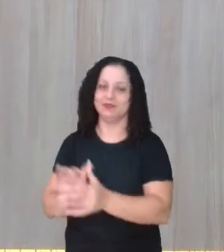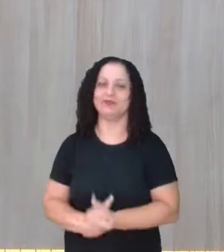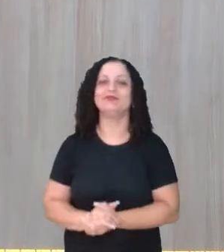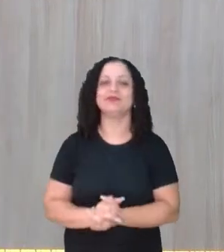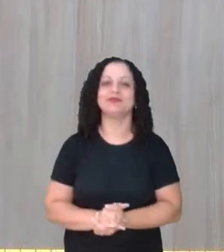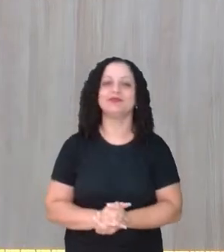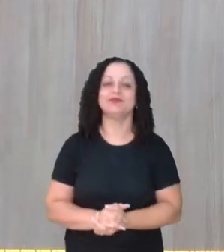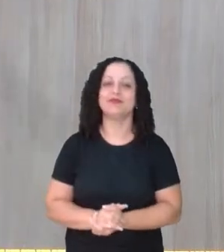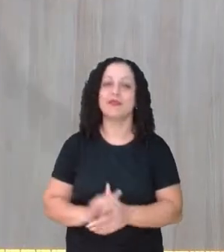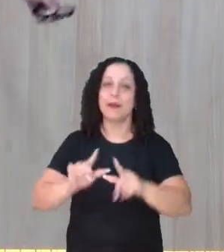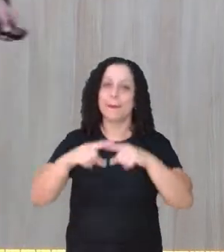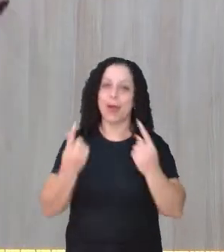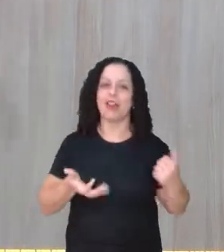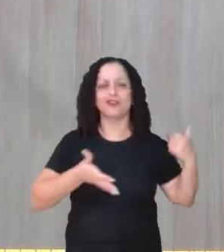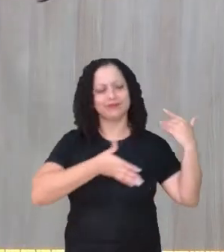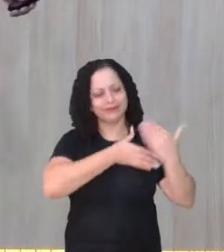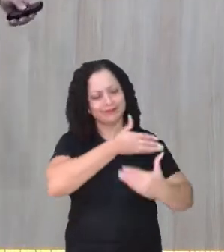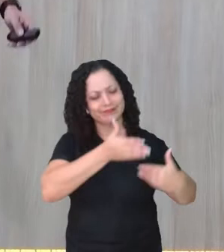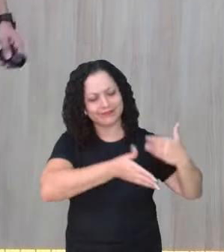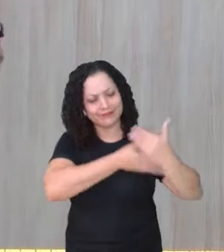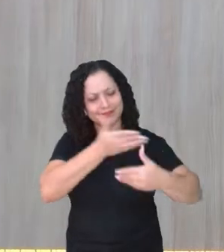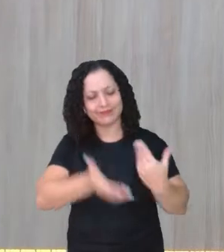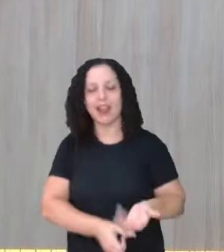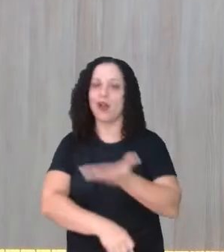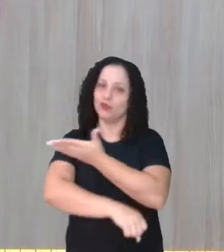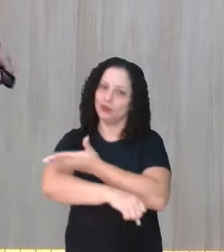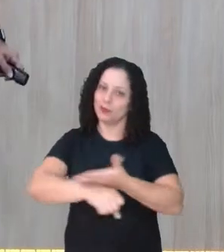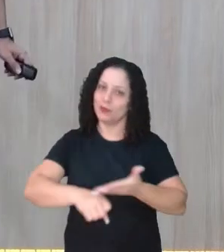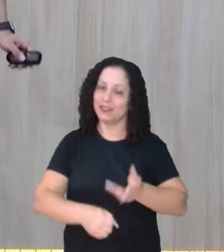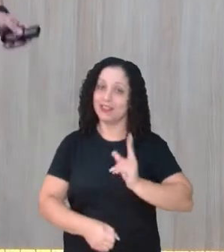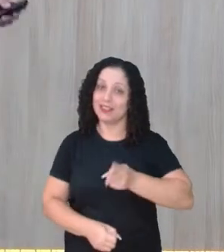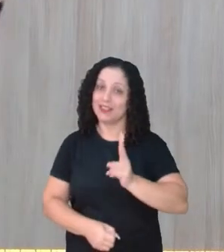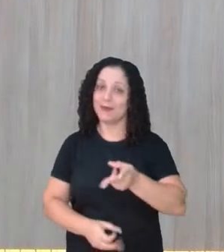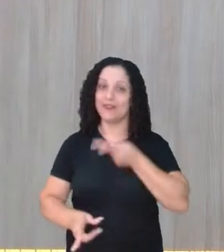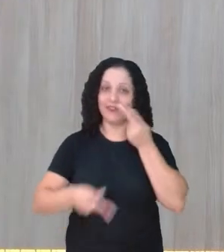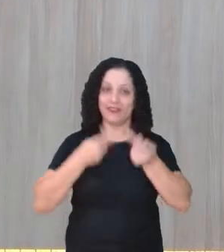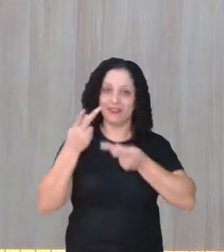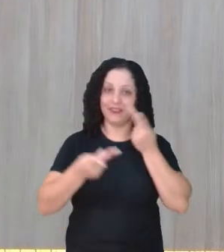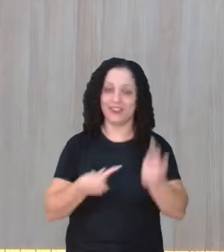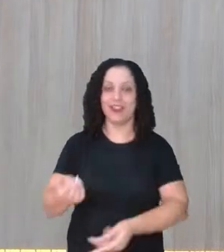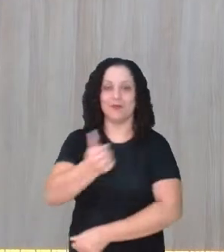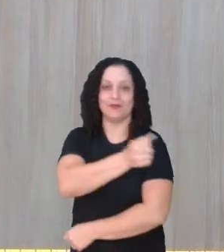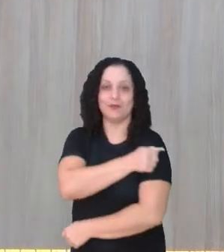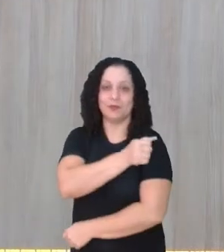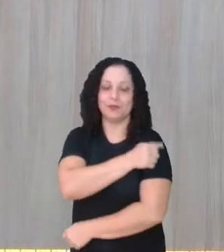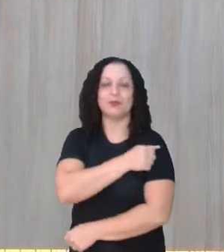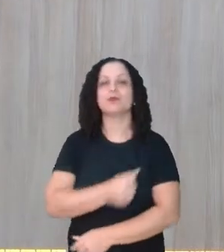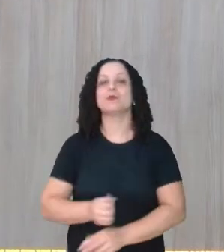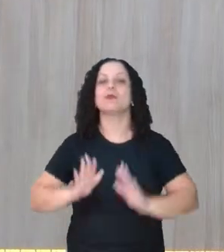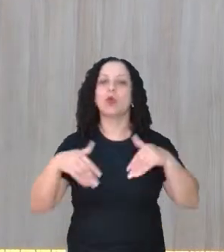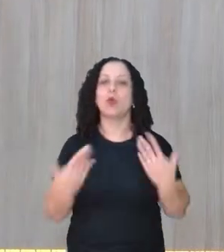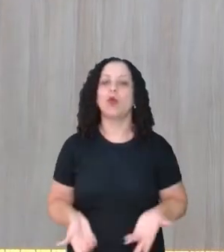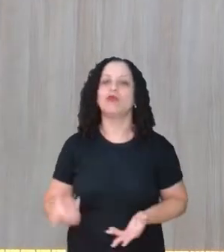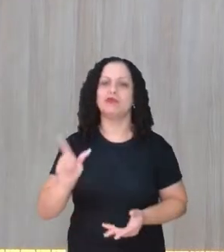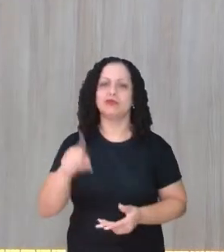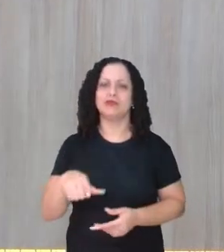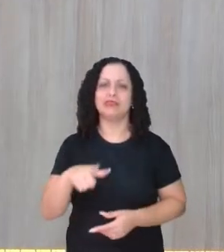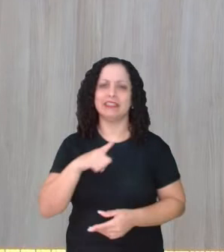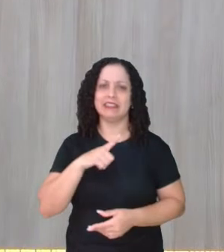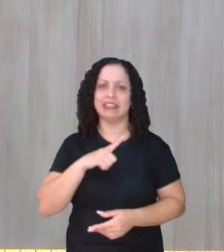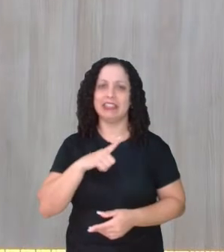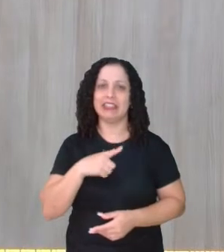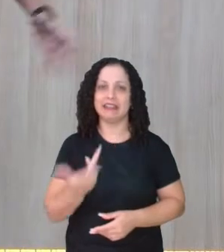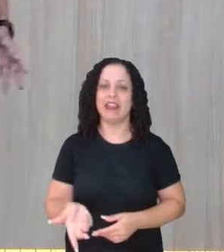Mas, com o tempo, a gente vai, né, se acostumando. É o que eu sempre falo com meus alunos. Quando a gente pega essa questão aí